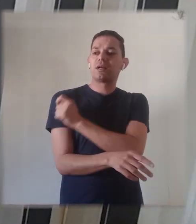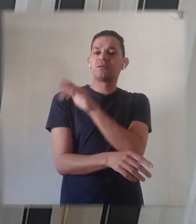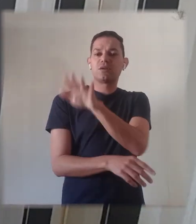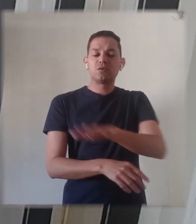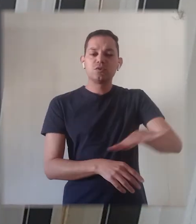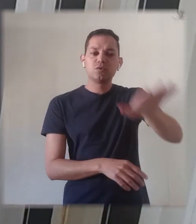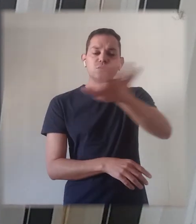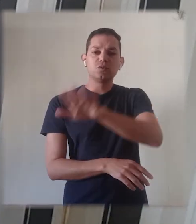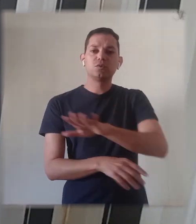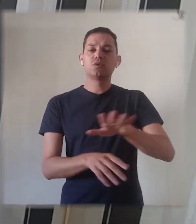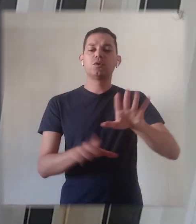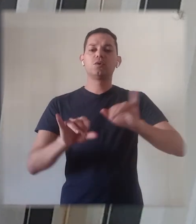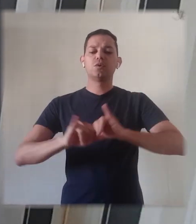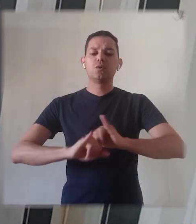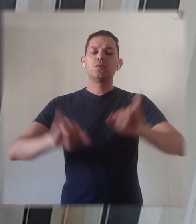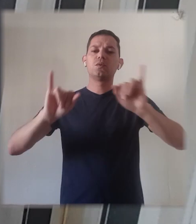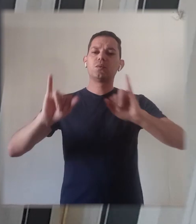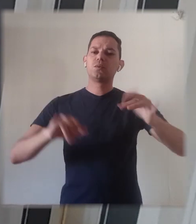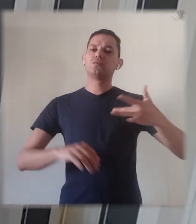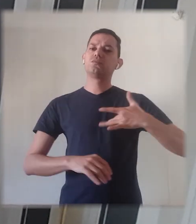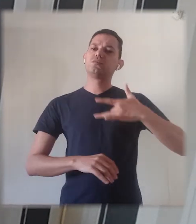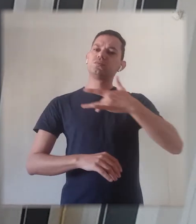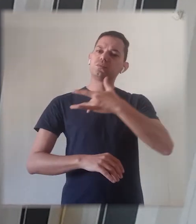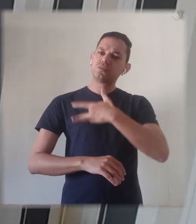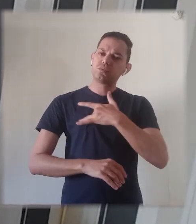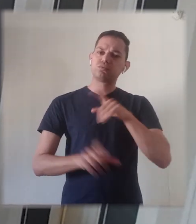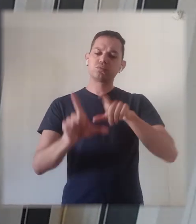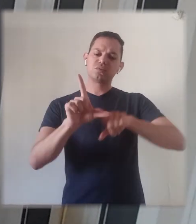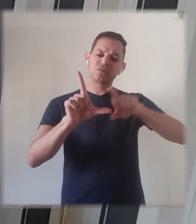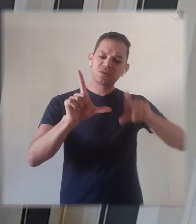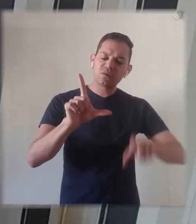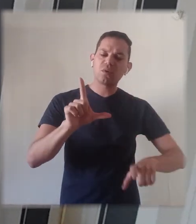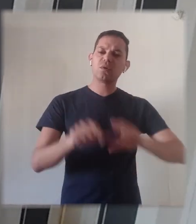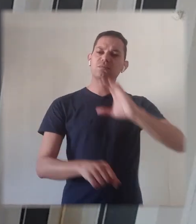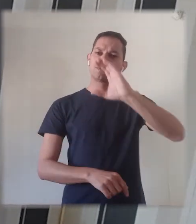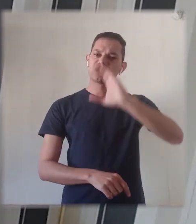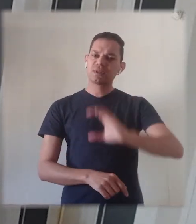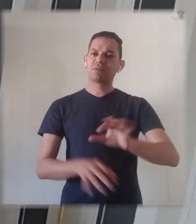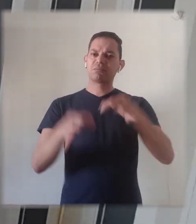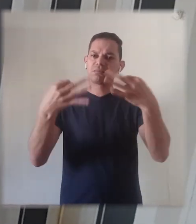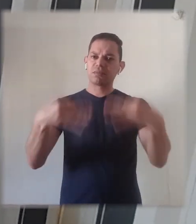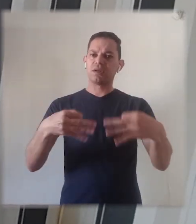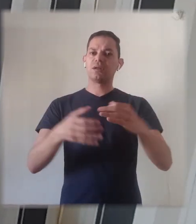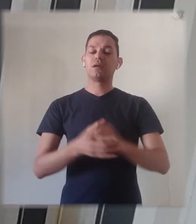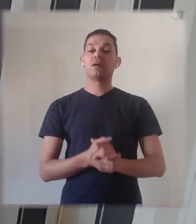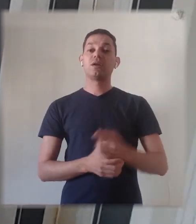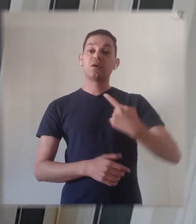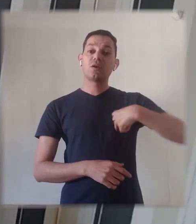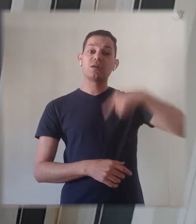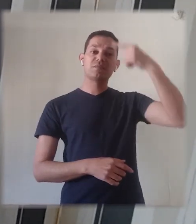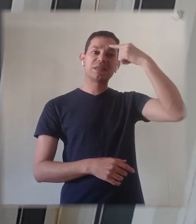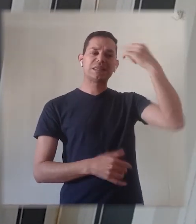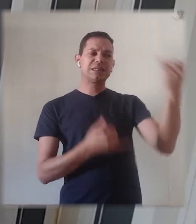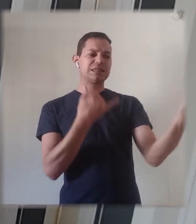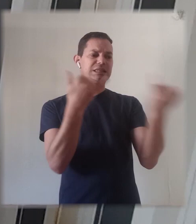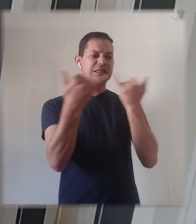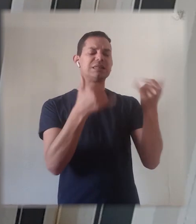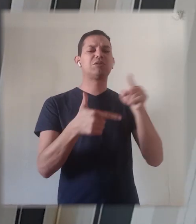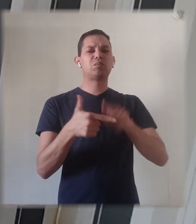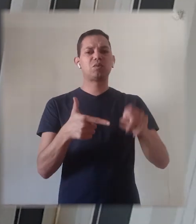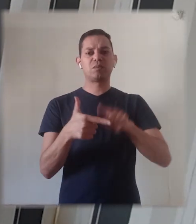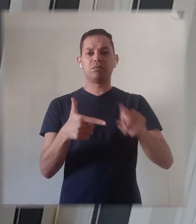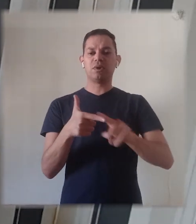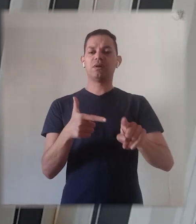e orientar os nossos estudantes a se vincularem nessas campanhas de saúde de uma forma mais autônoma, mais cidadã. A gente tem a ideia de